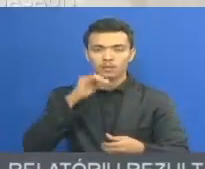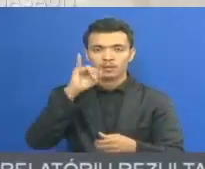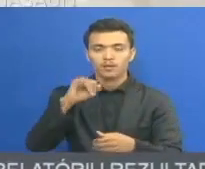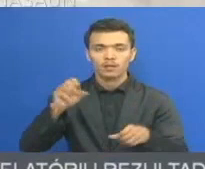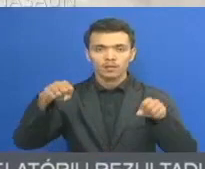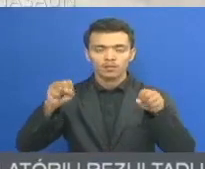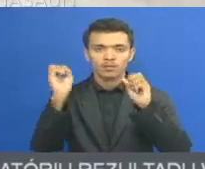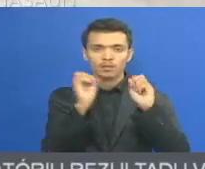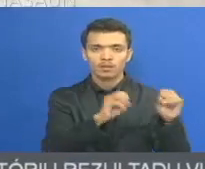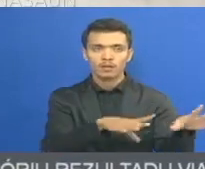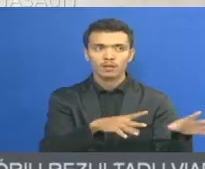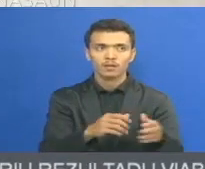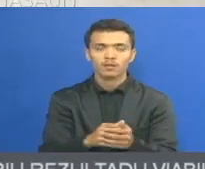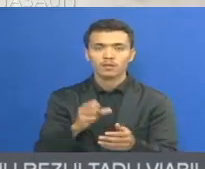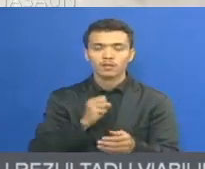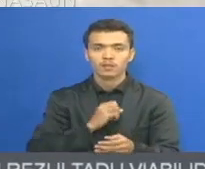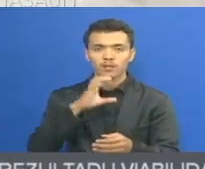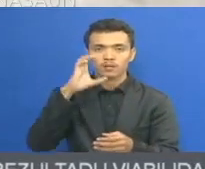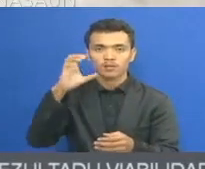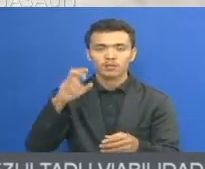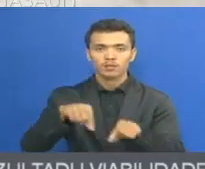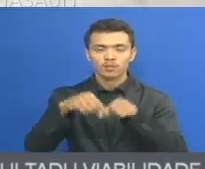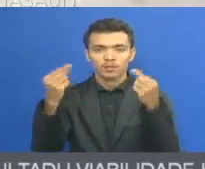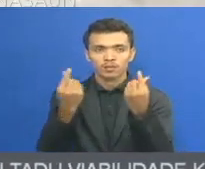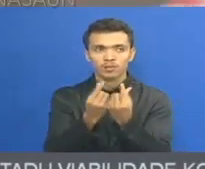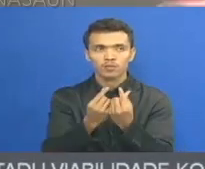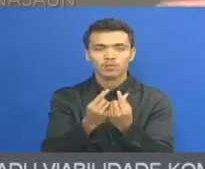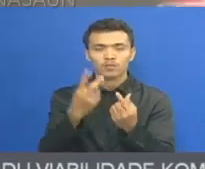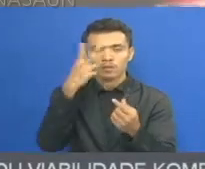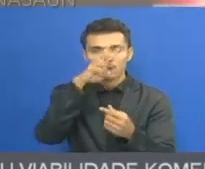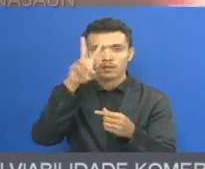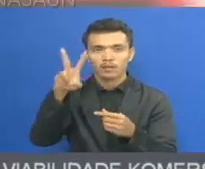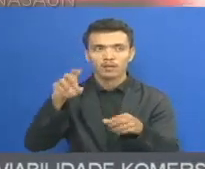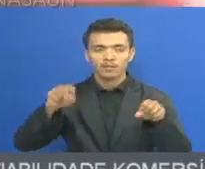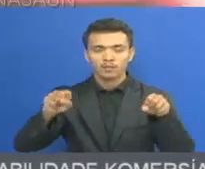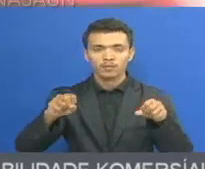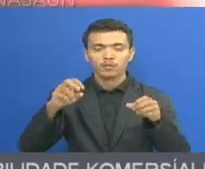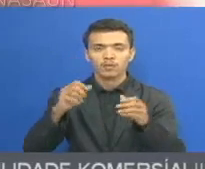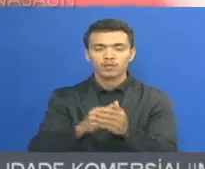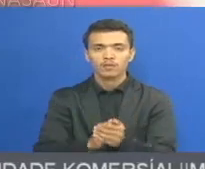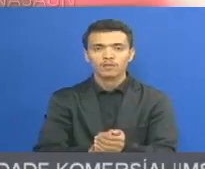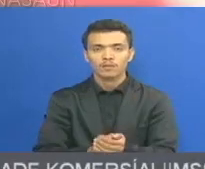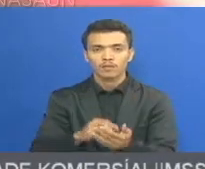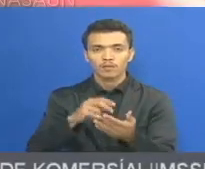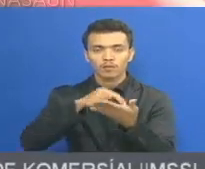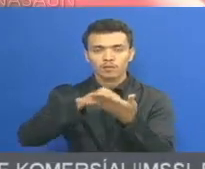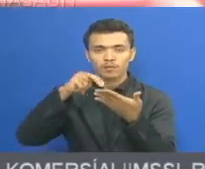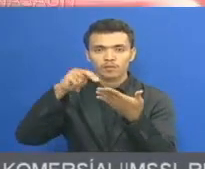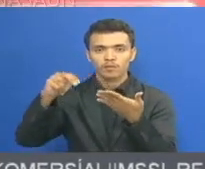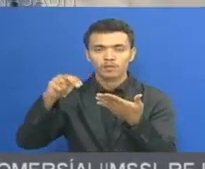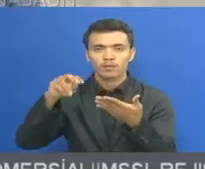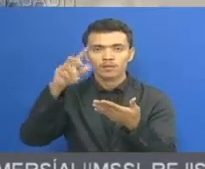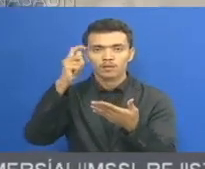Motor nebe lacon e a área Santa Cruz e a nebe equipa conjunta consegue retam fali motor o marca Honda Genio. O chapa